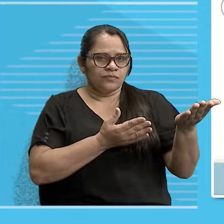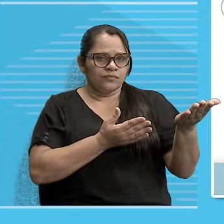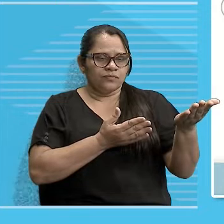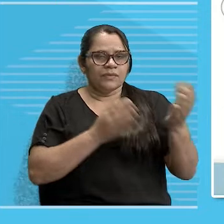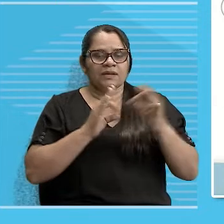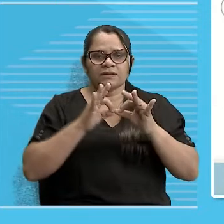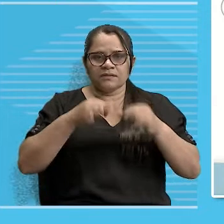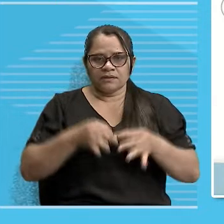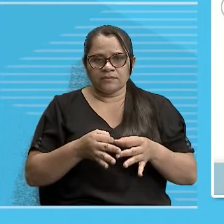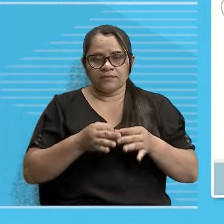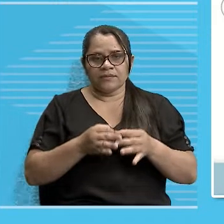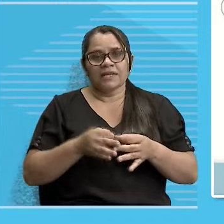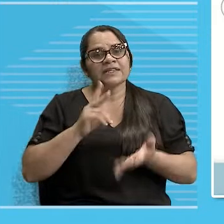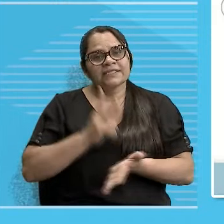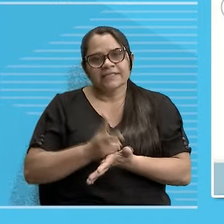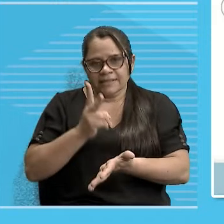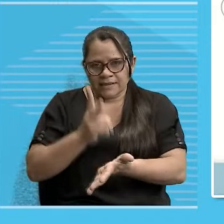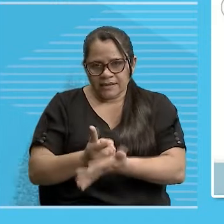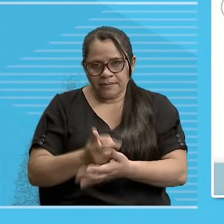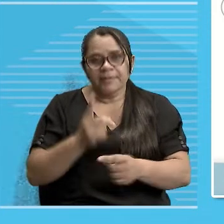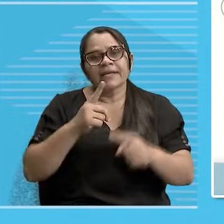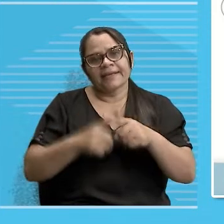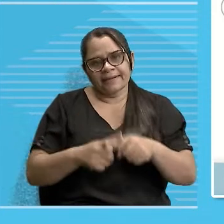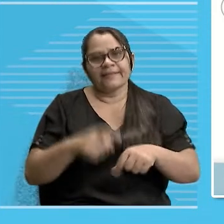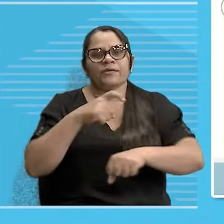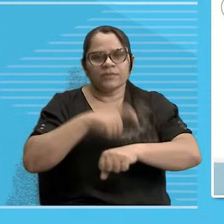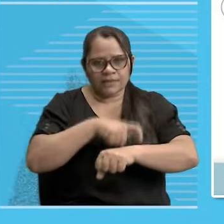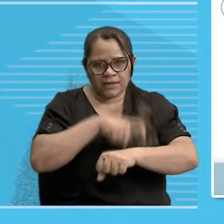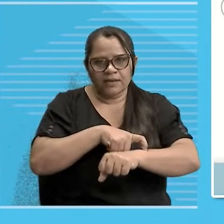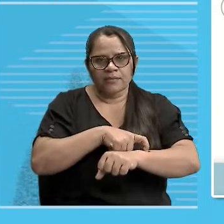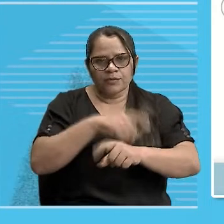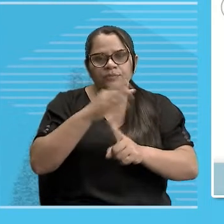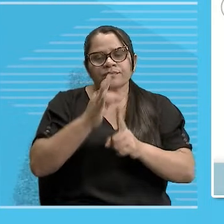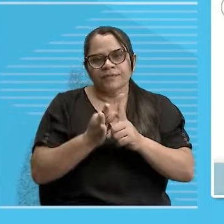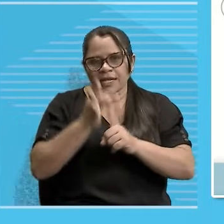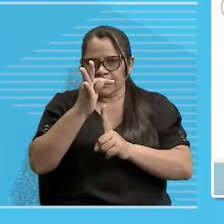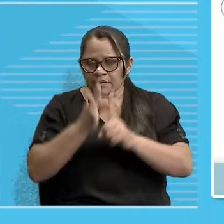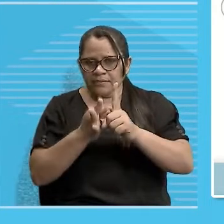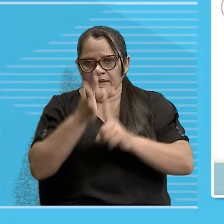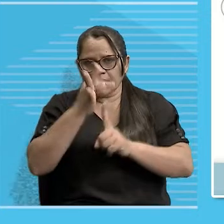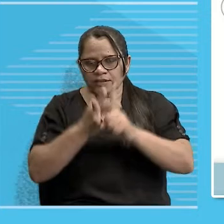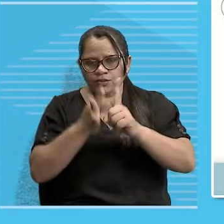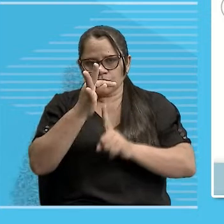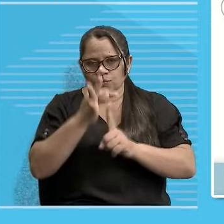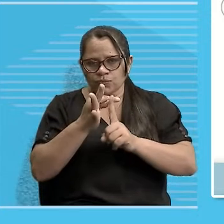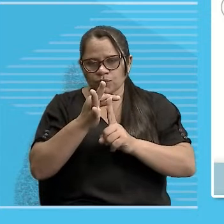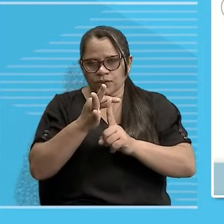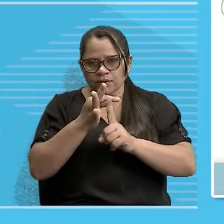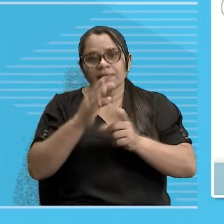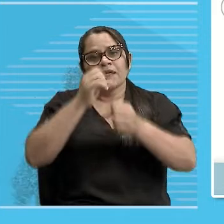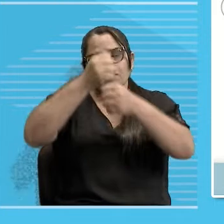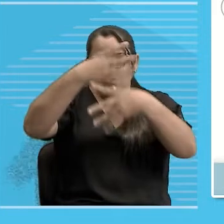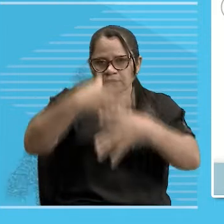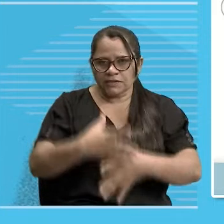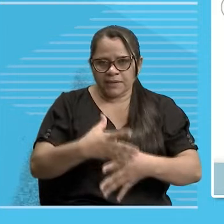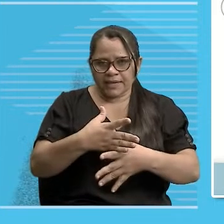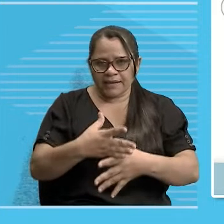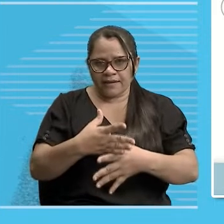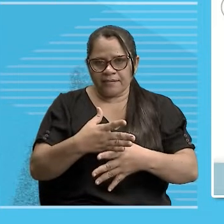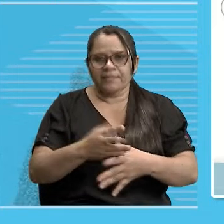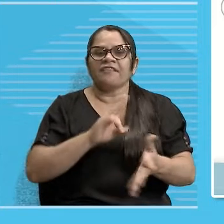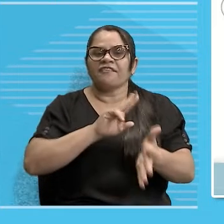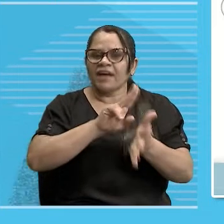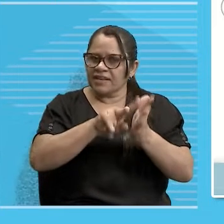Bom, então, toda vez que eu tenho um intervalo de temperaturas, eu vou falar o termo